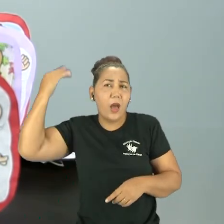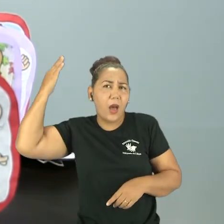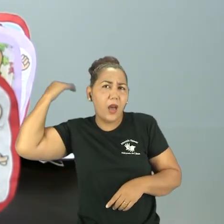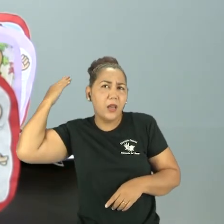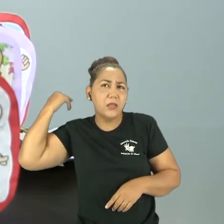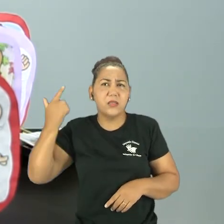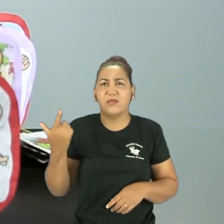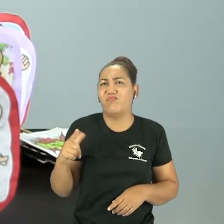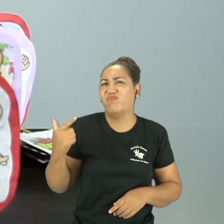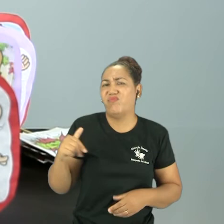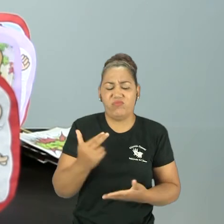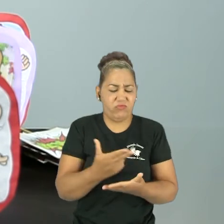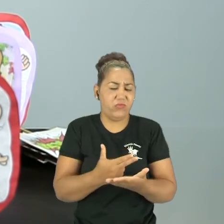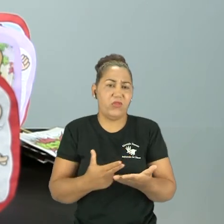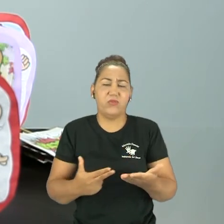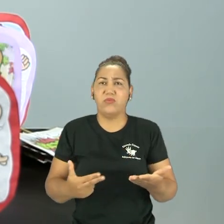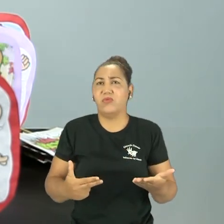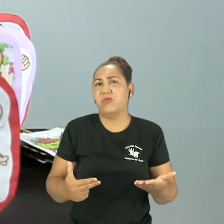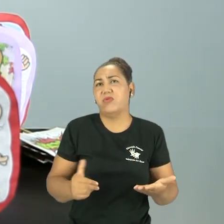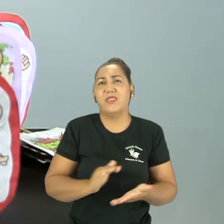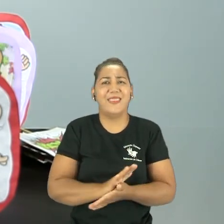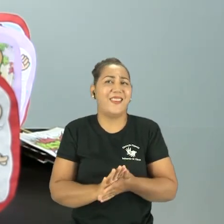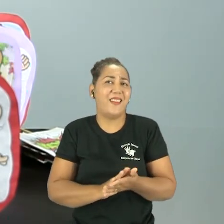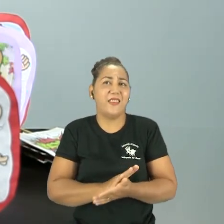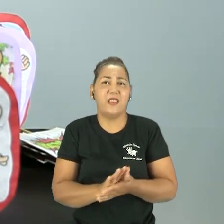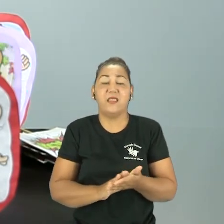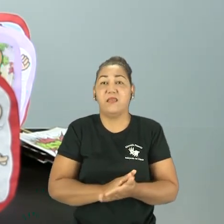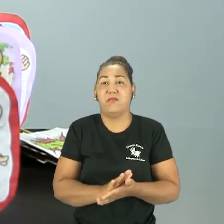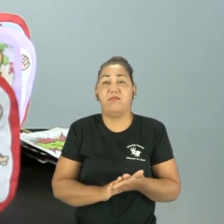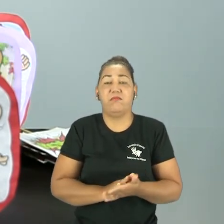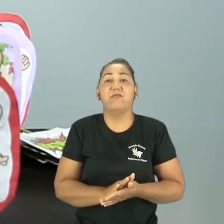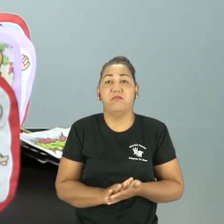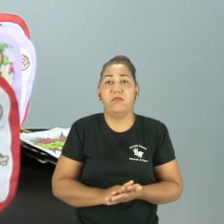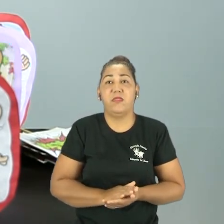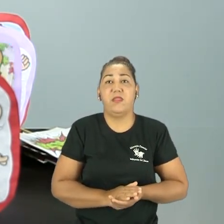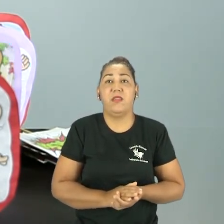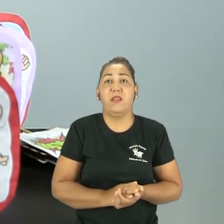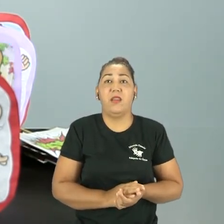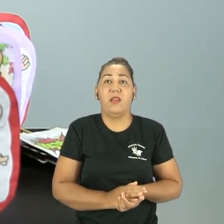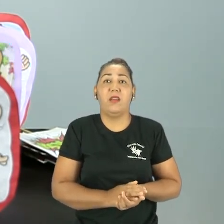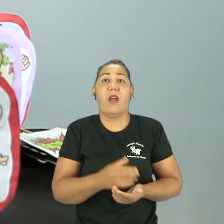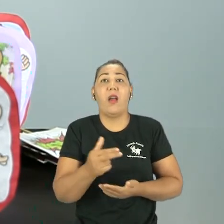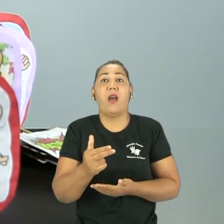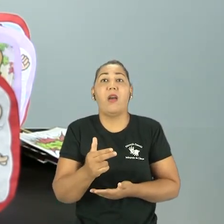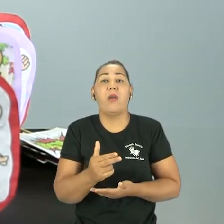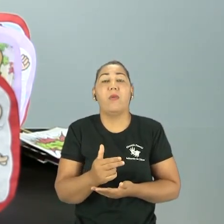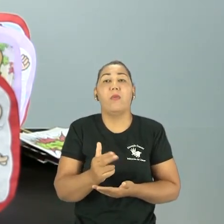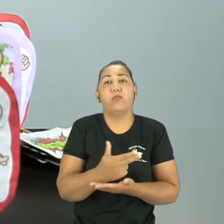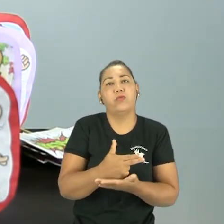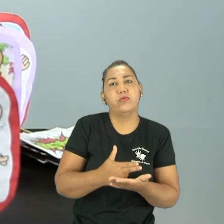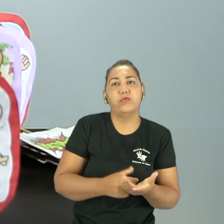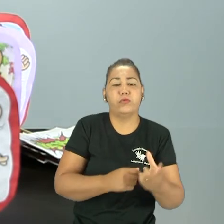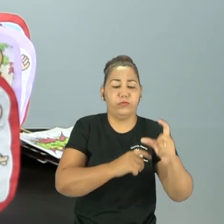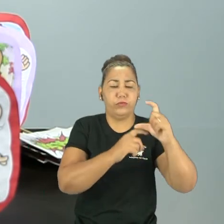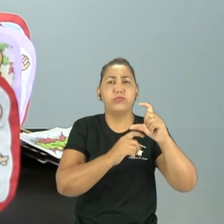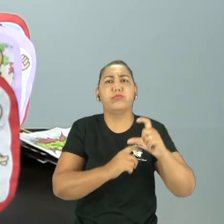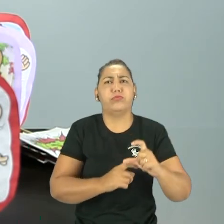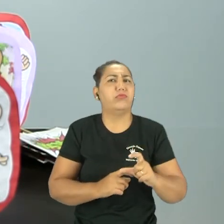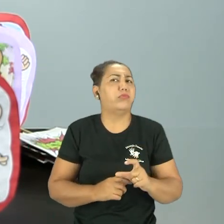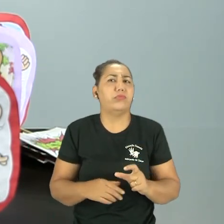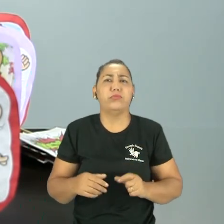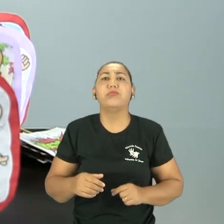desenhos animados de alguns gibis. E a gente conseguia colocar na nossa mente os personagens andando,